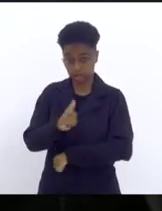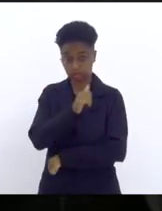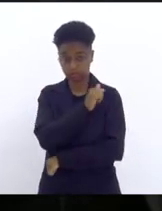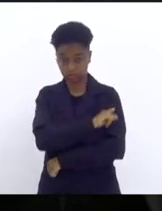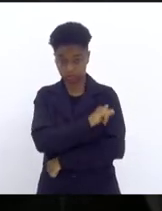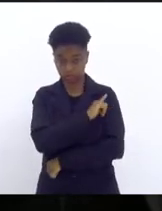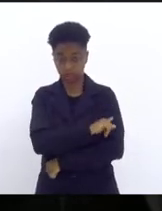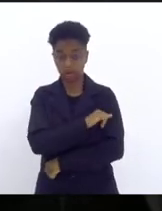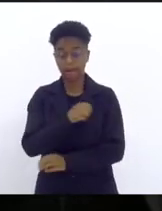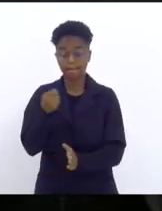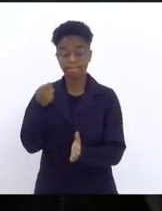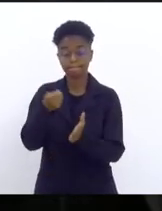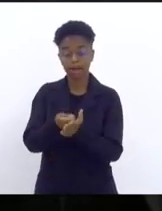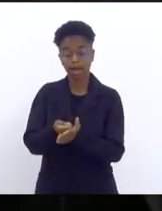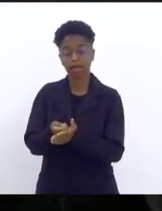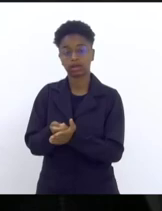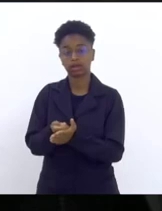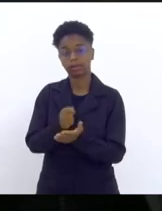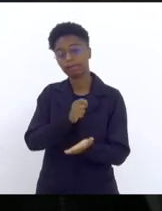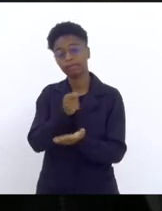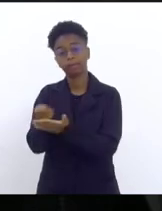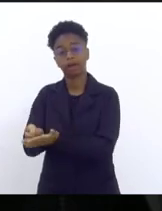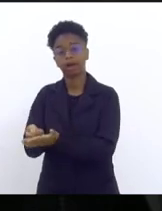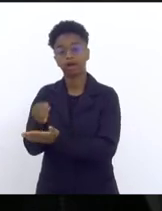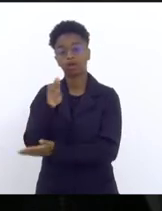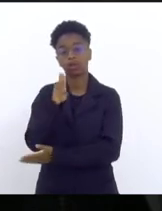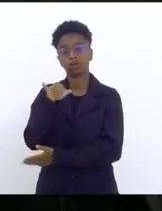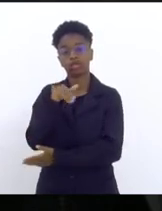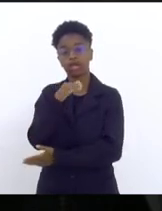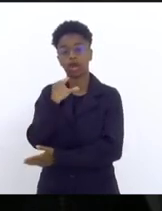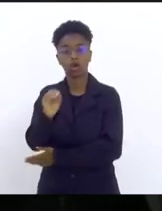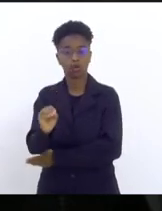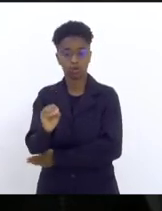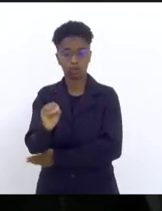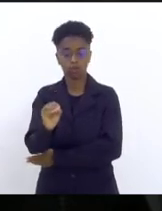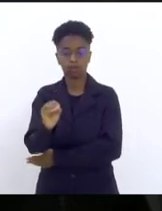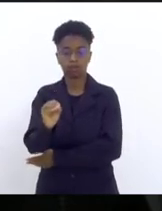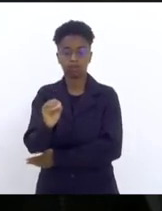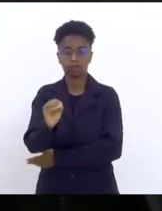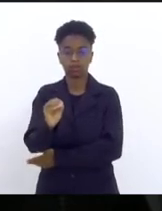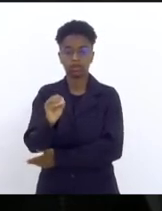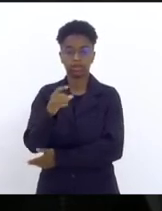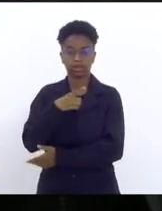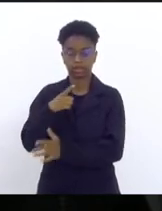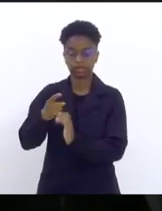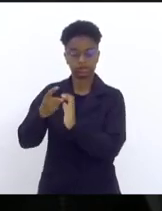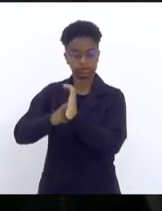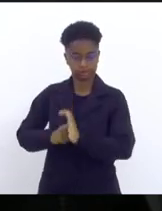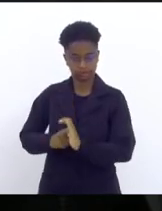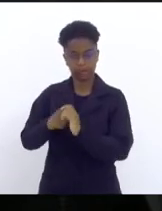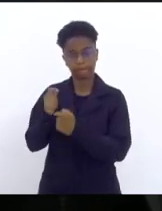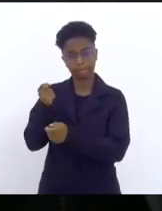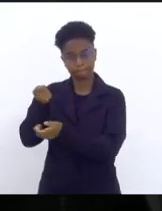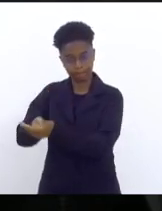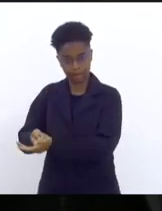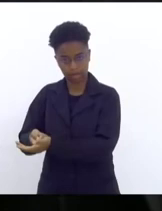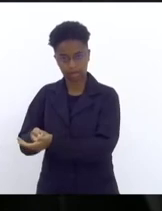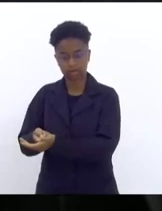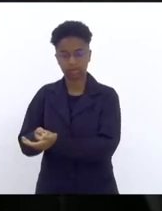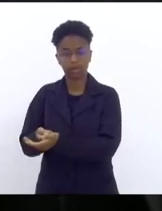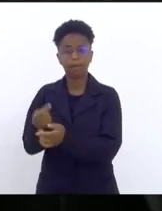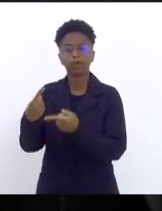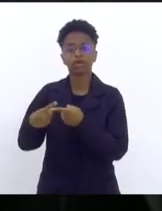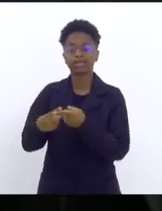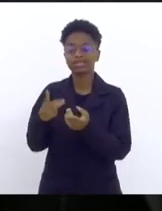paga a união como serviço da dívida para toda